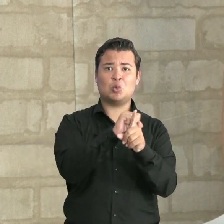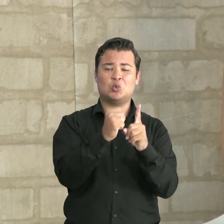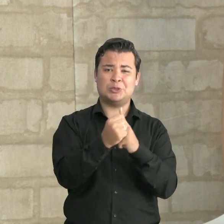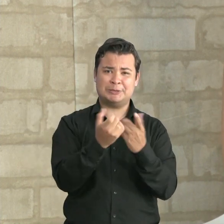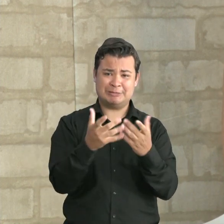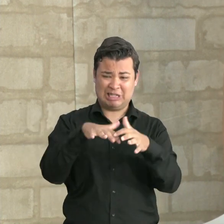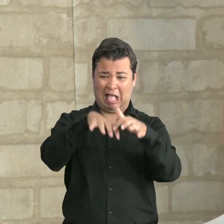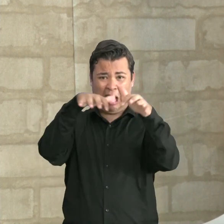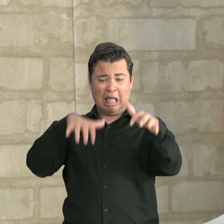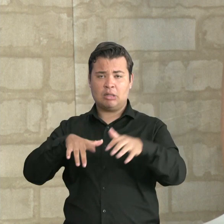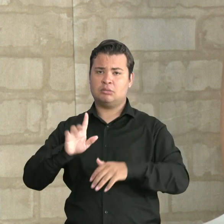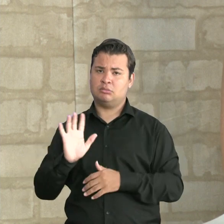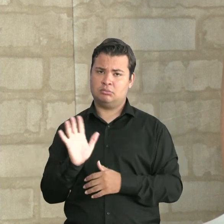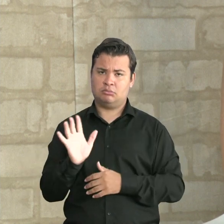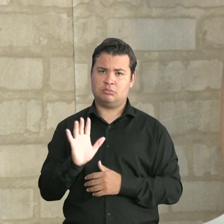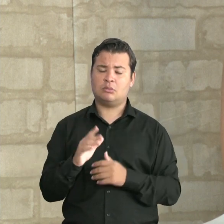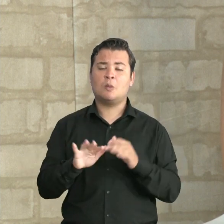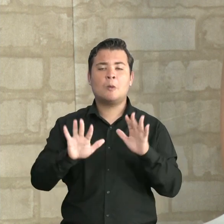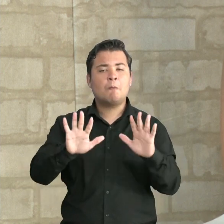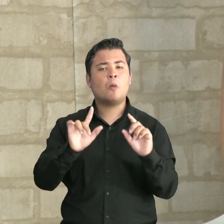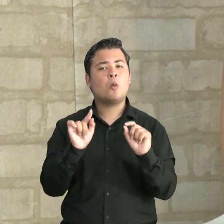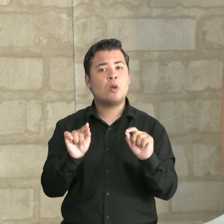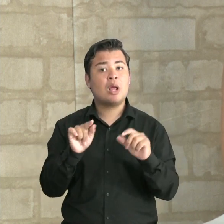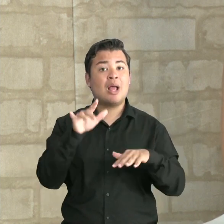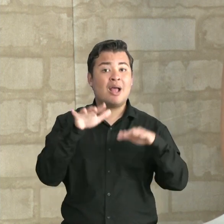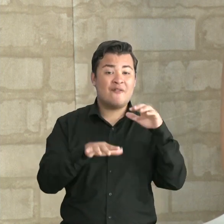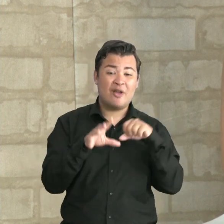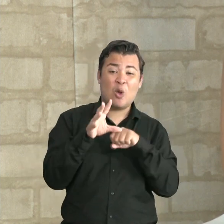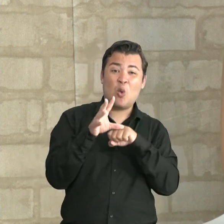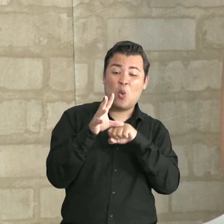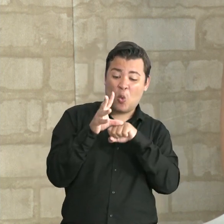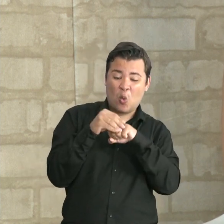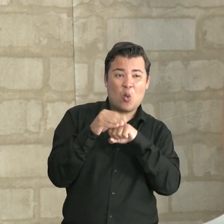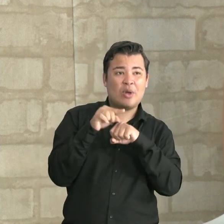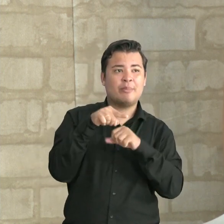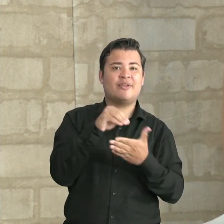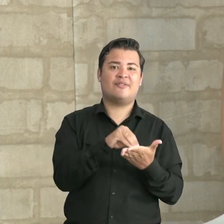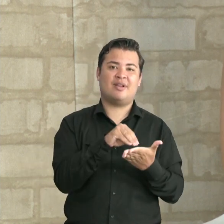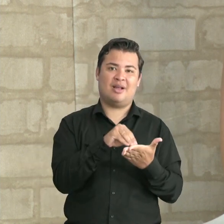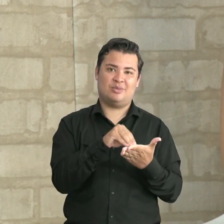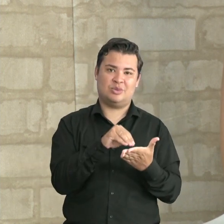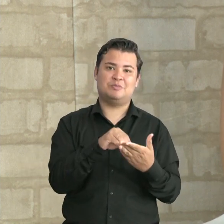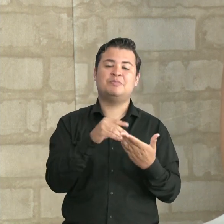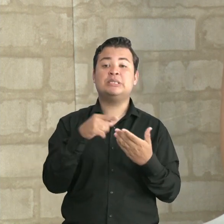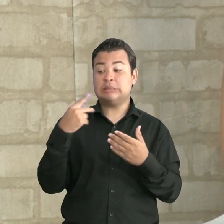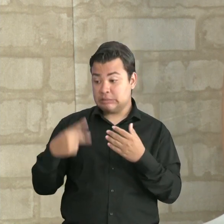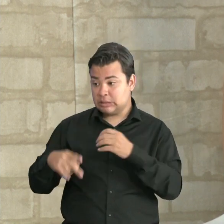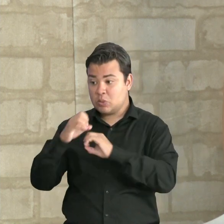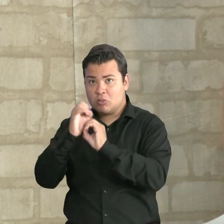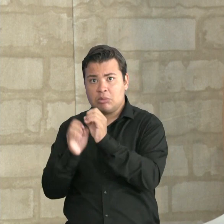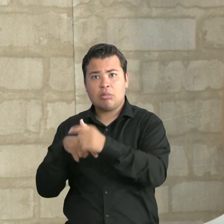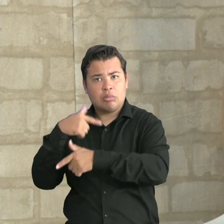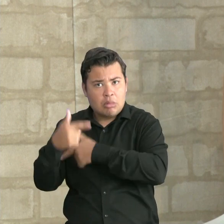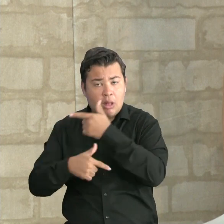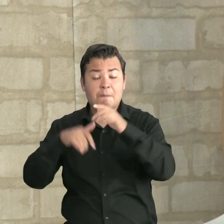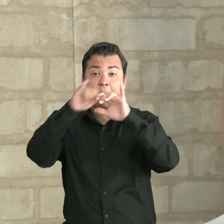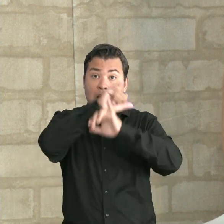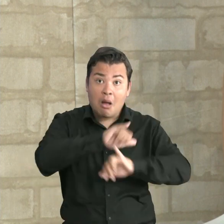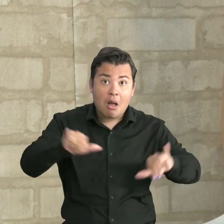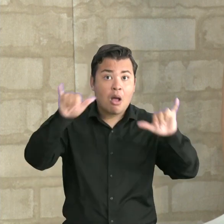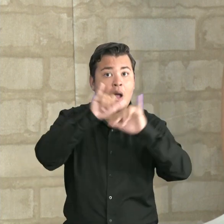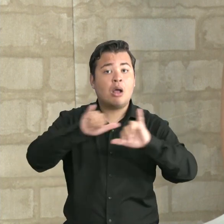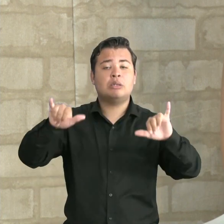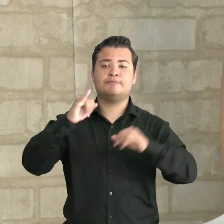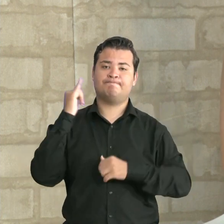haver é falta de conhecimento, talvez de maior divulgação do que é feito aqui e de